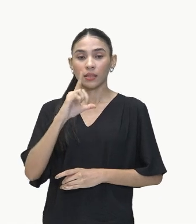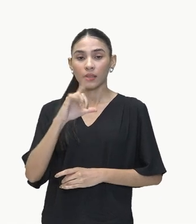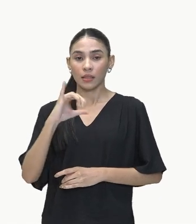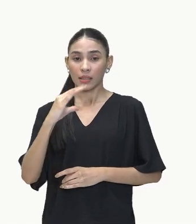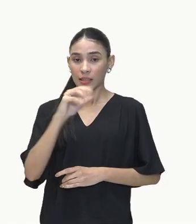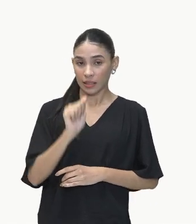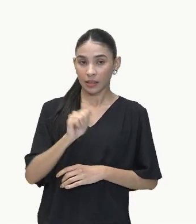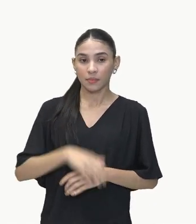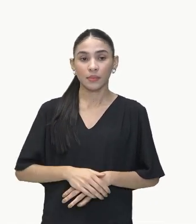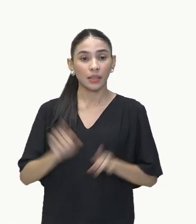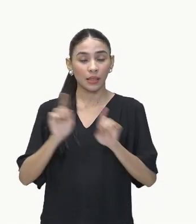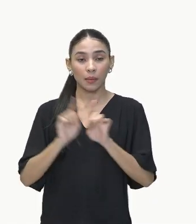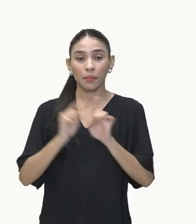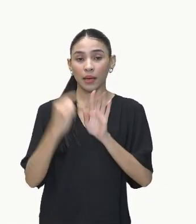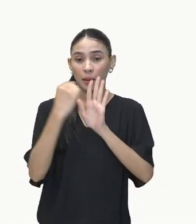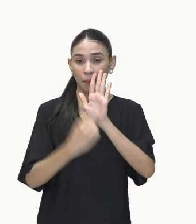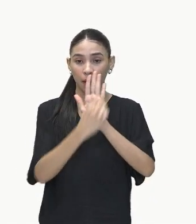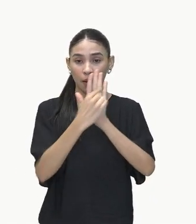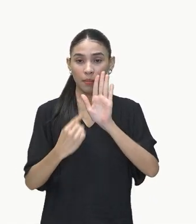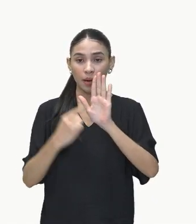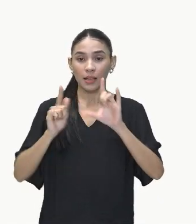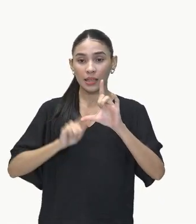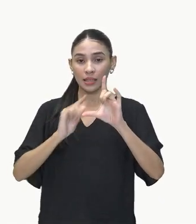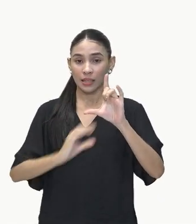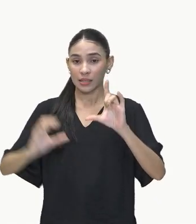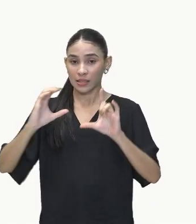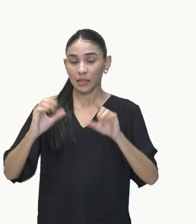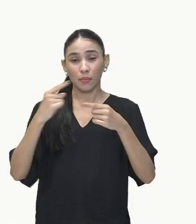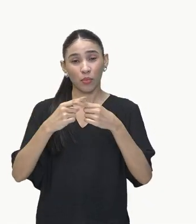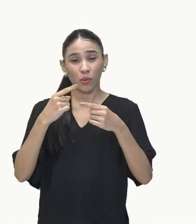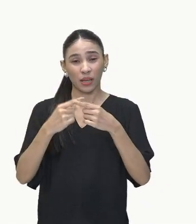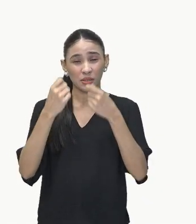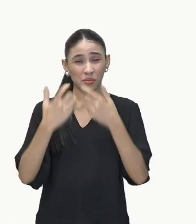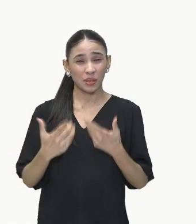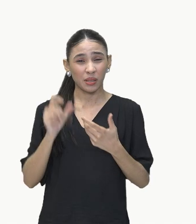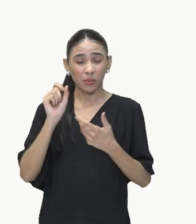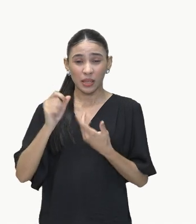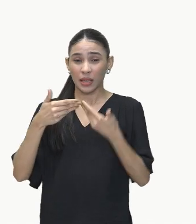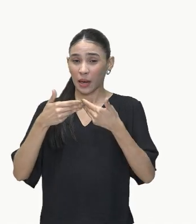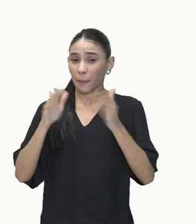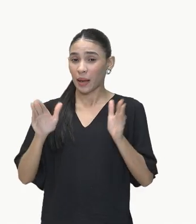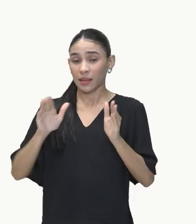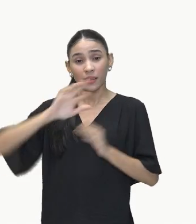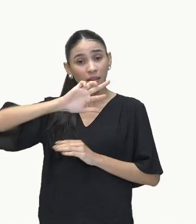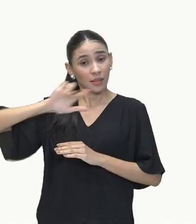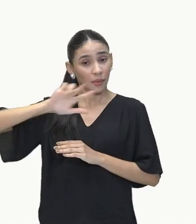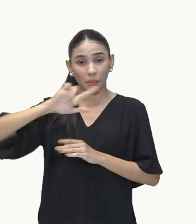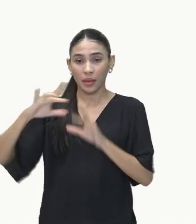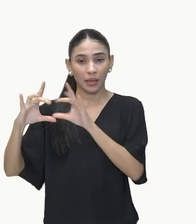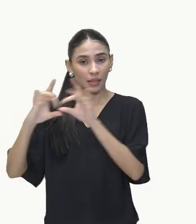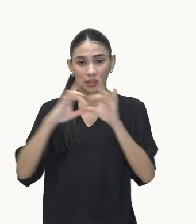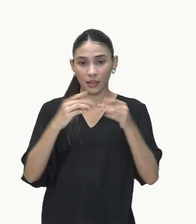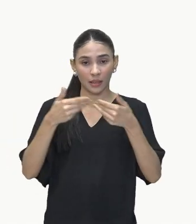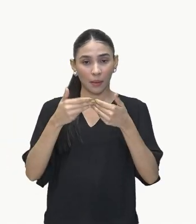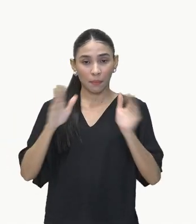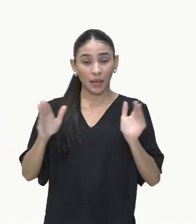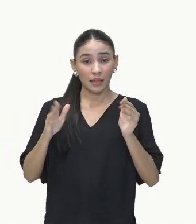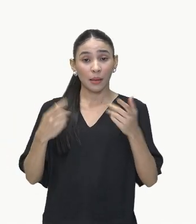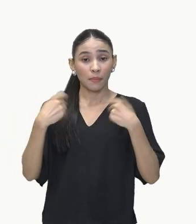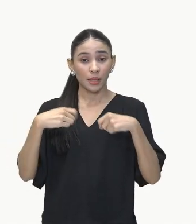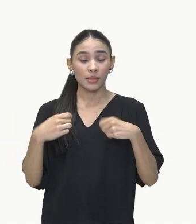elimina também a letra C, porque a letra C diz que é aberta. Então, não é uma cadeia aberta. Então, a gente precisa analisar a